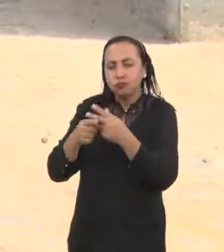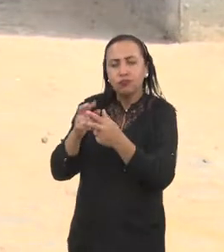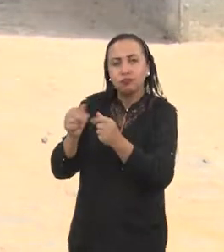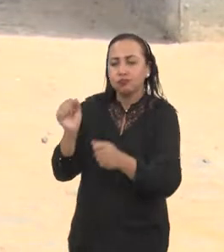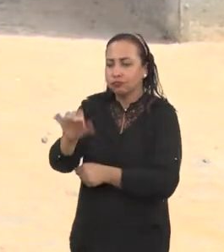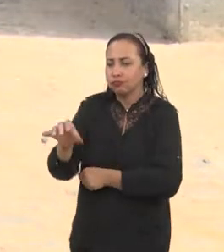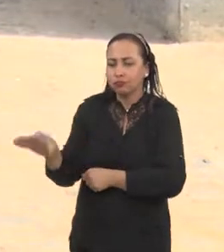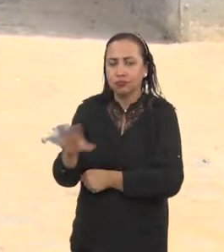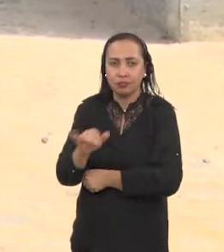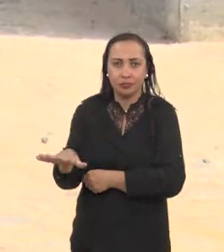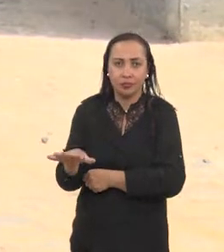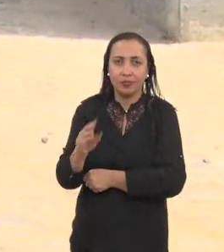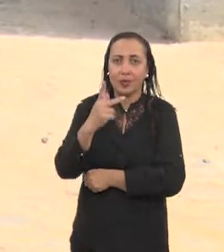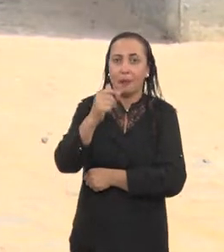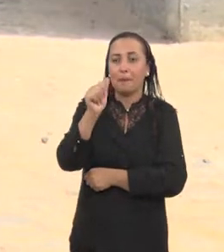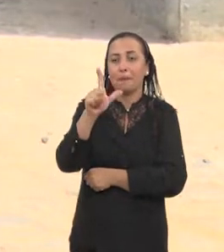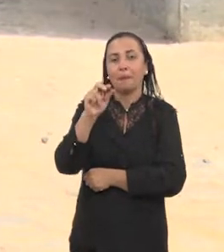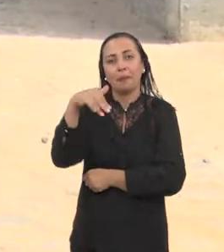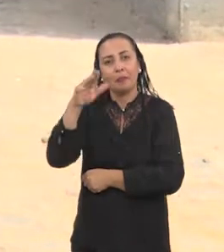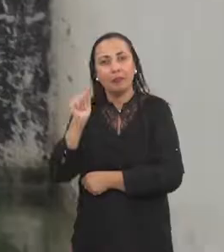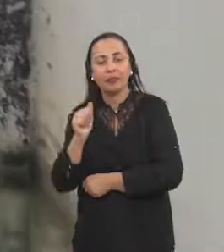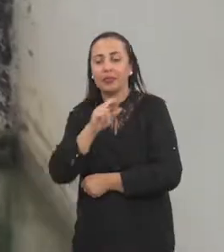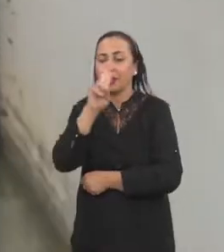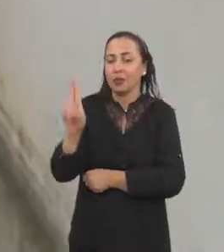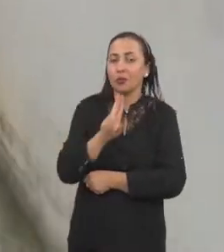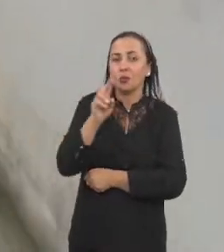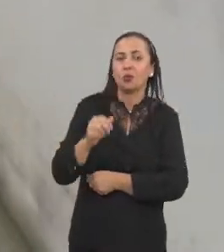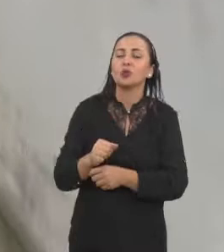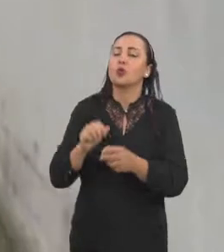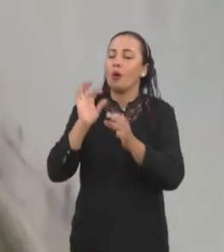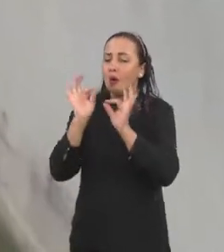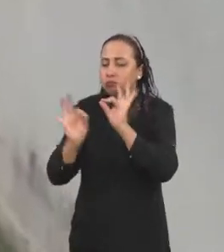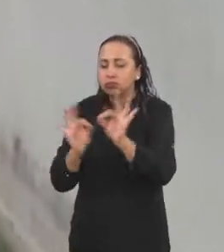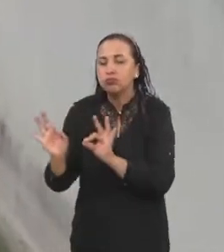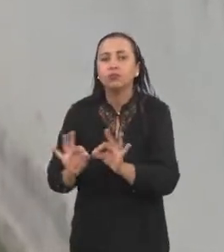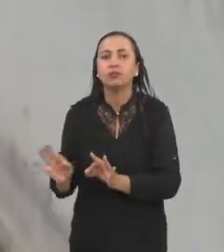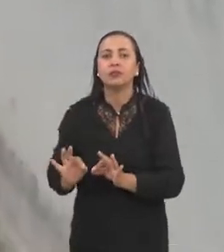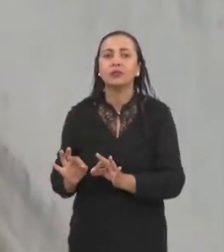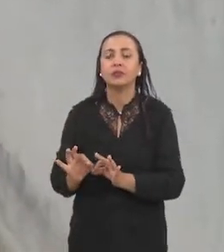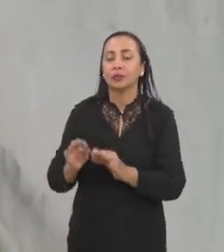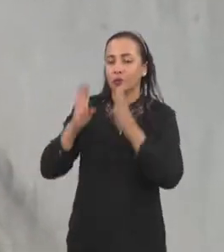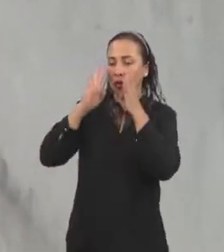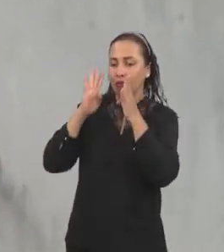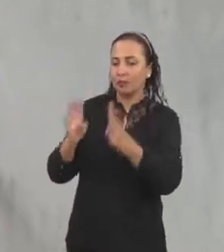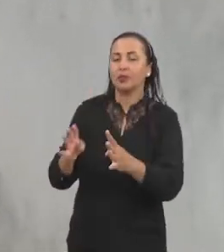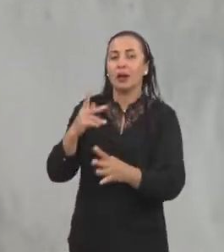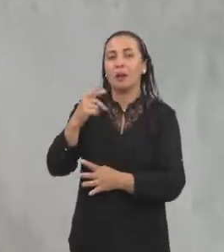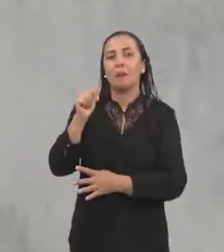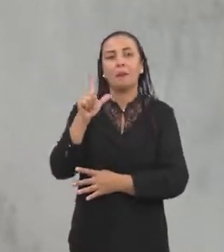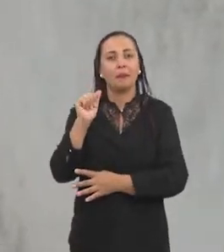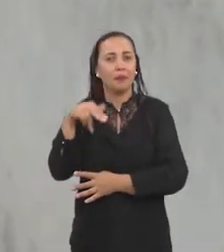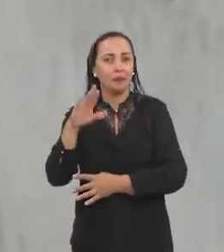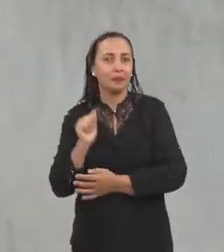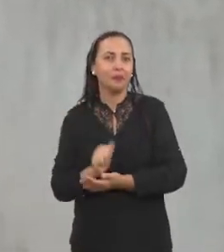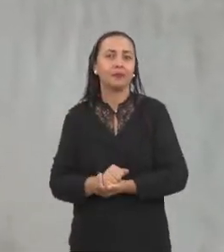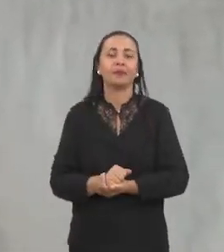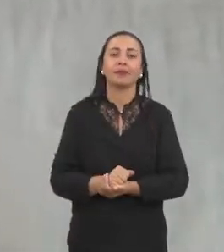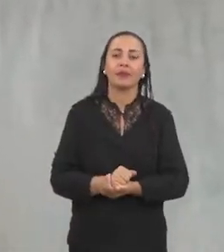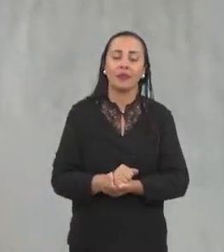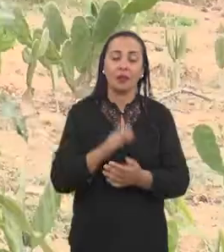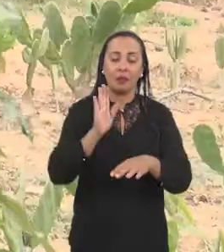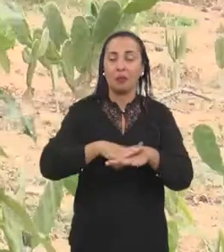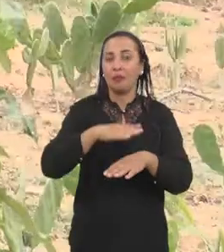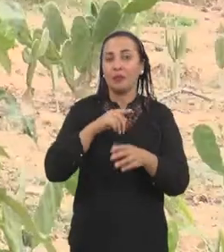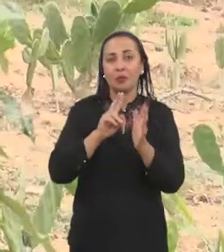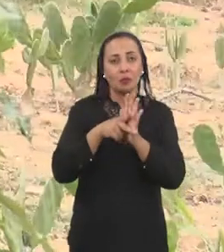à produção de palma, à produção agrícola. Essa água tem um uso programado e destinado à